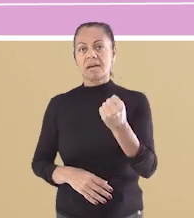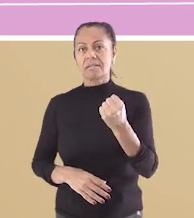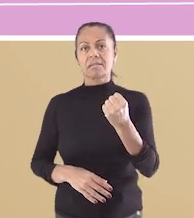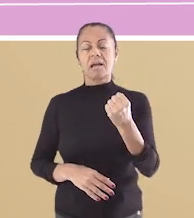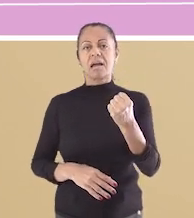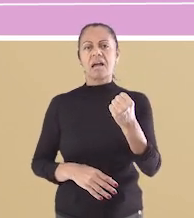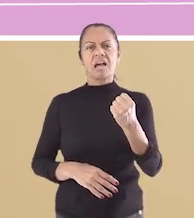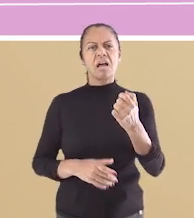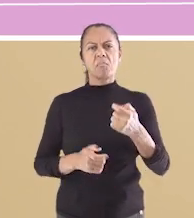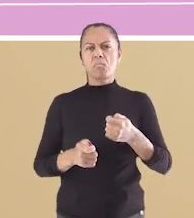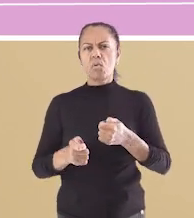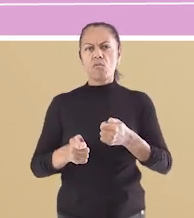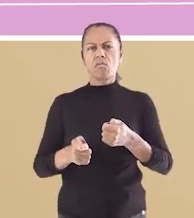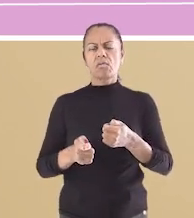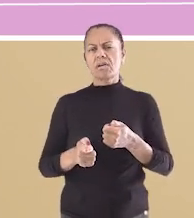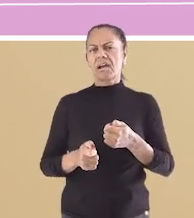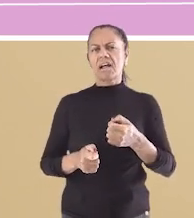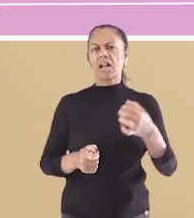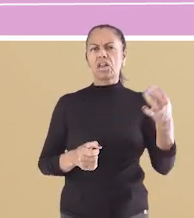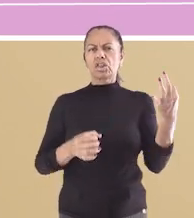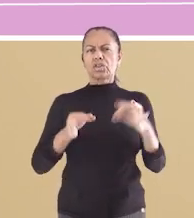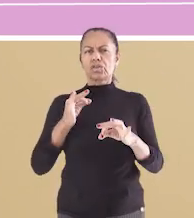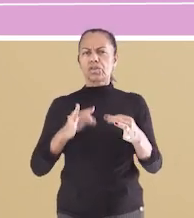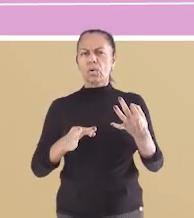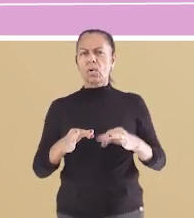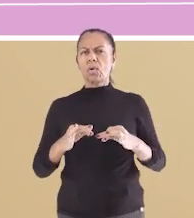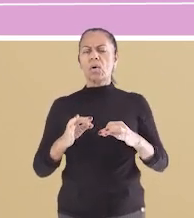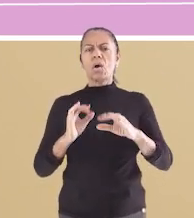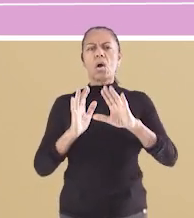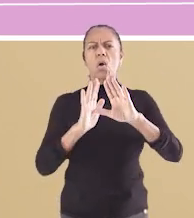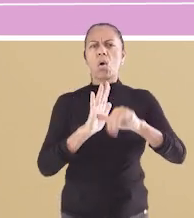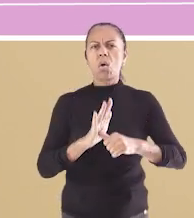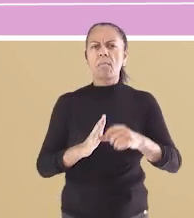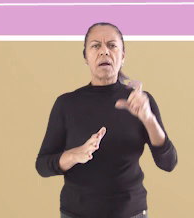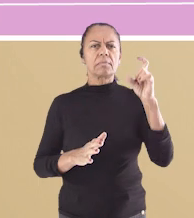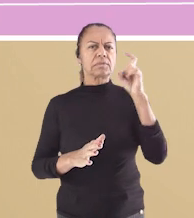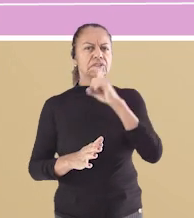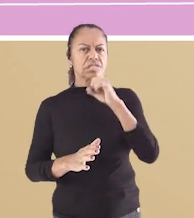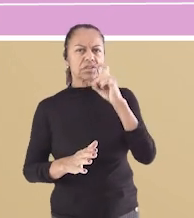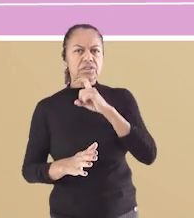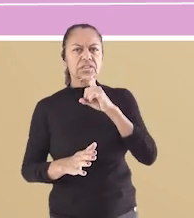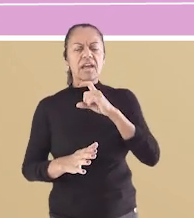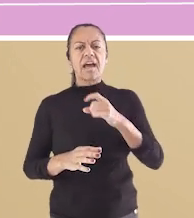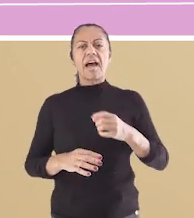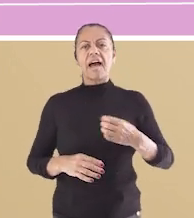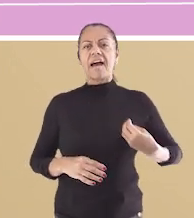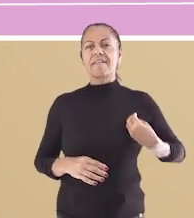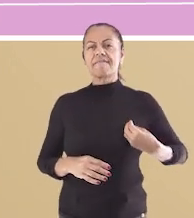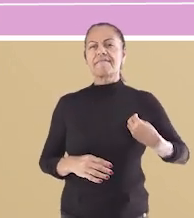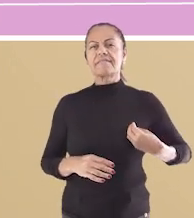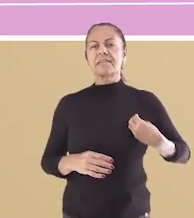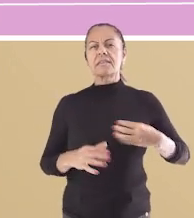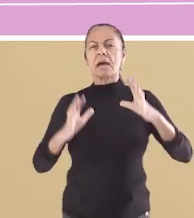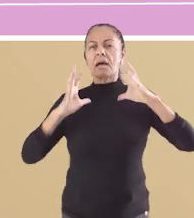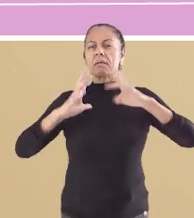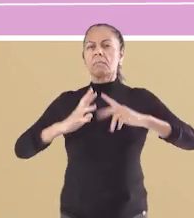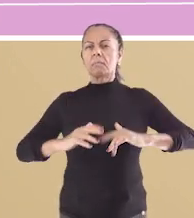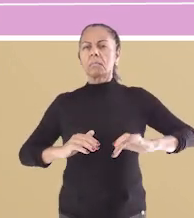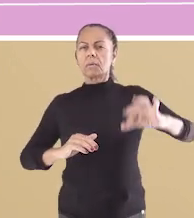a 5 grandes juramentos: não matar e não provocar dor, não